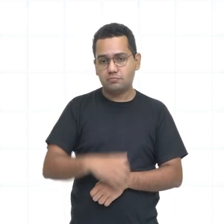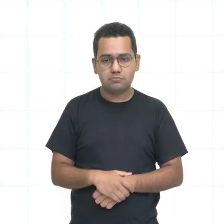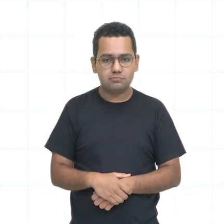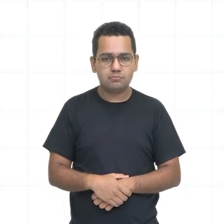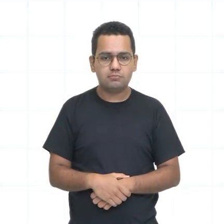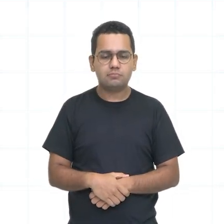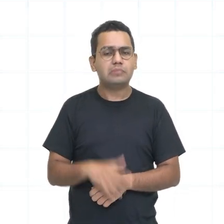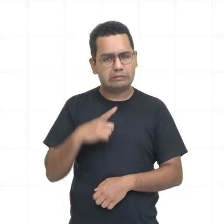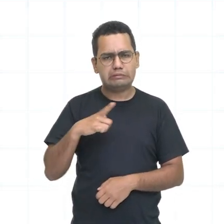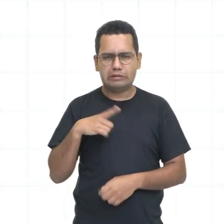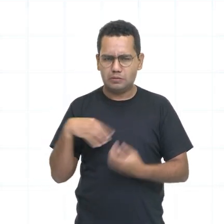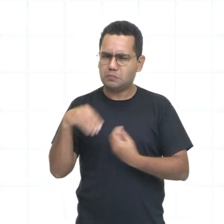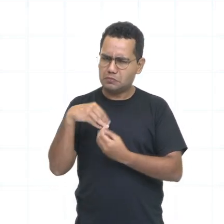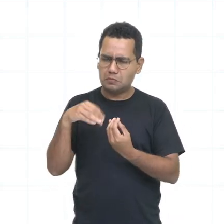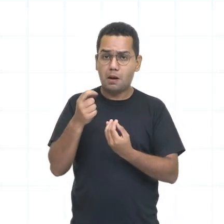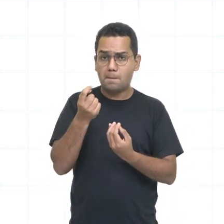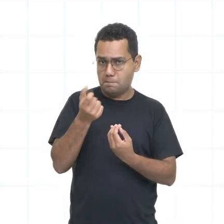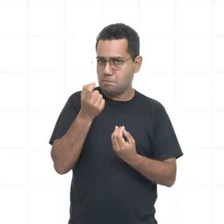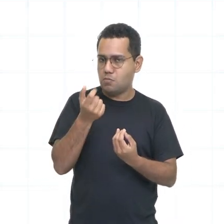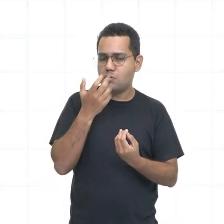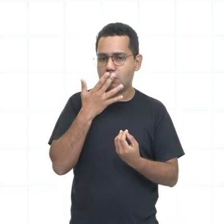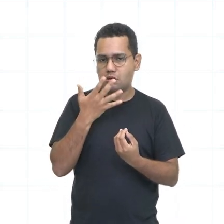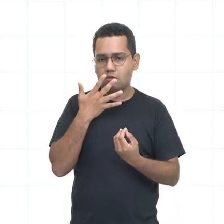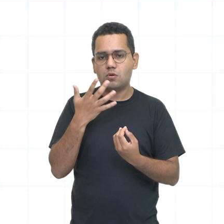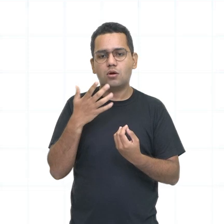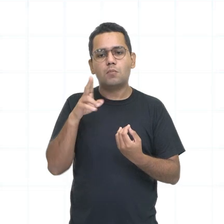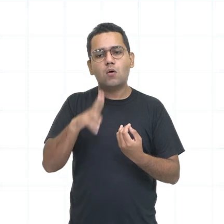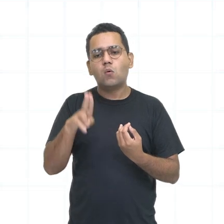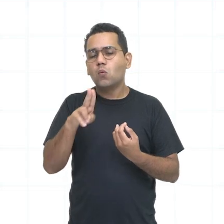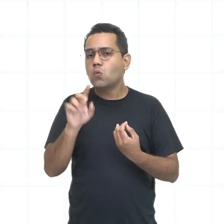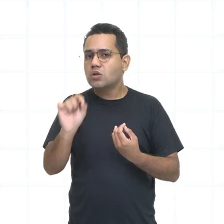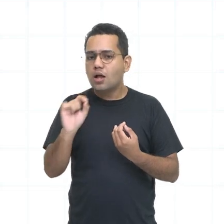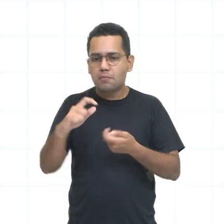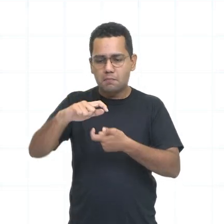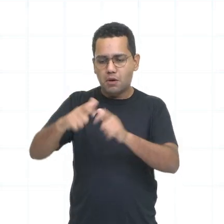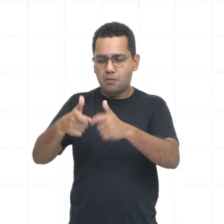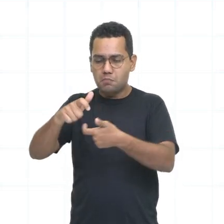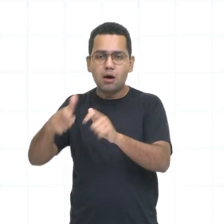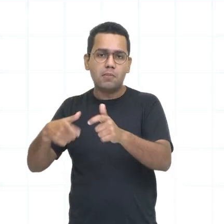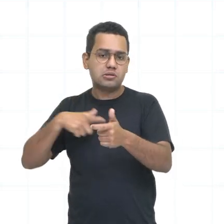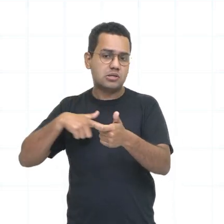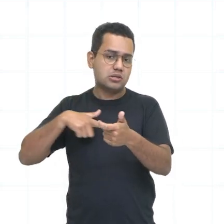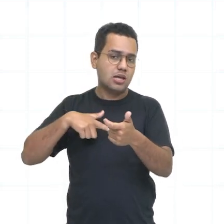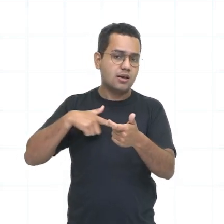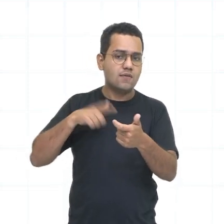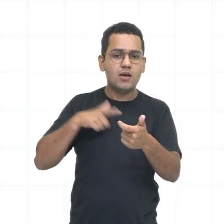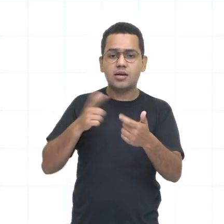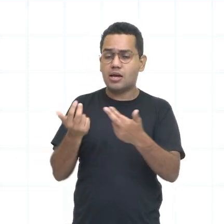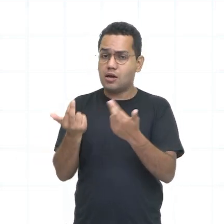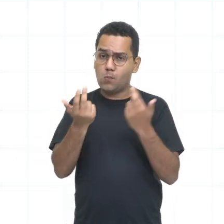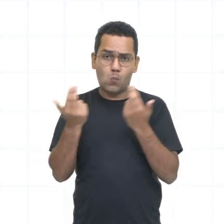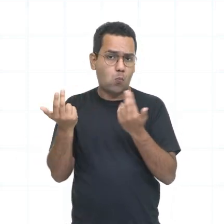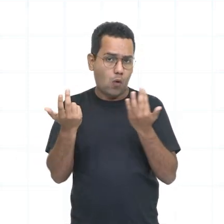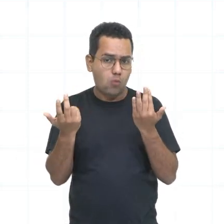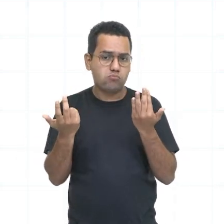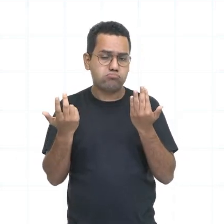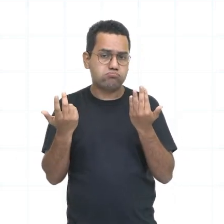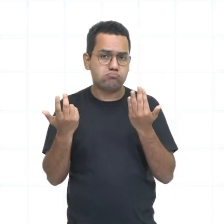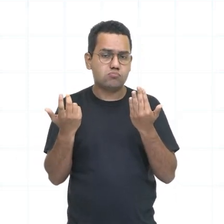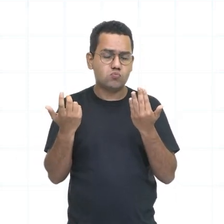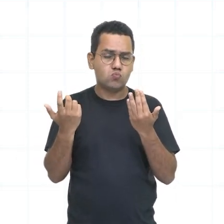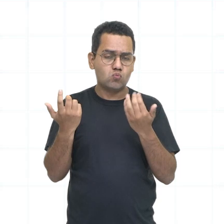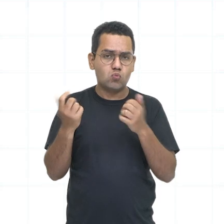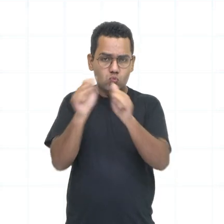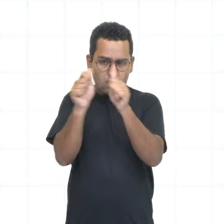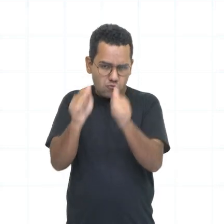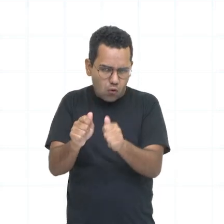usou poucas cores e as figuras geométricas que são simétricas, ou seja, umas iguais às outras. Então, essa